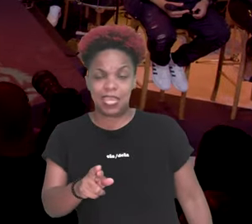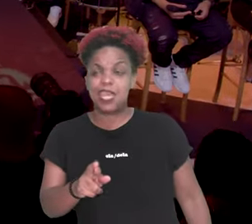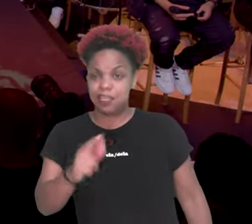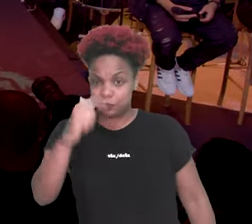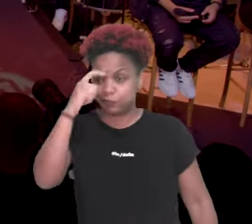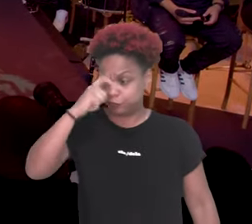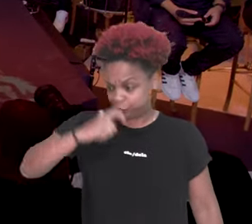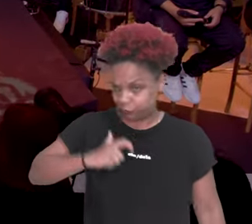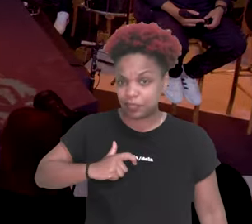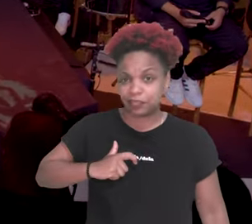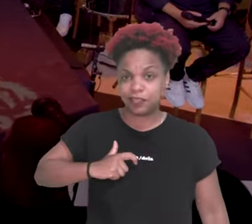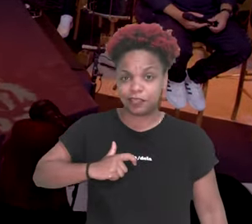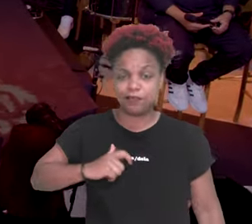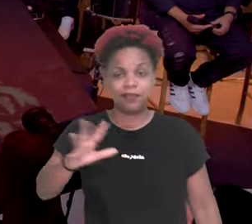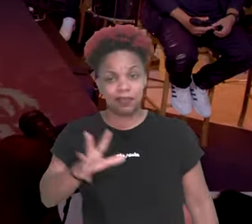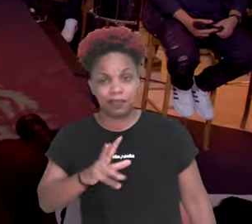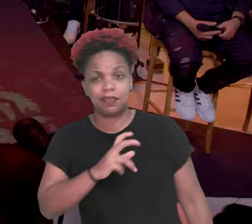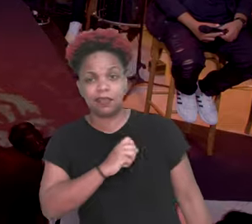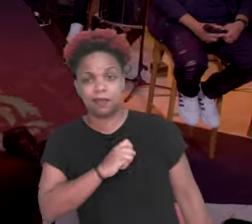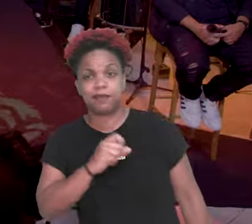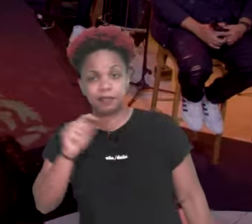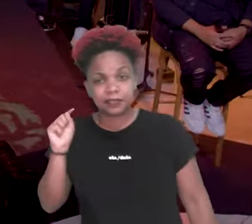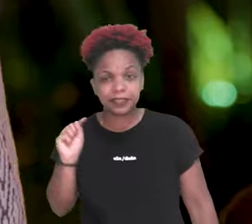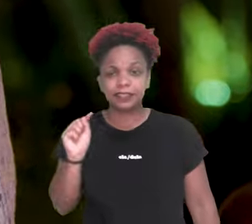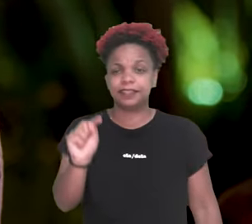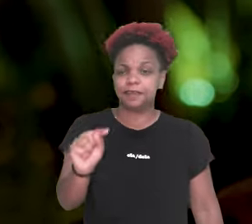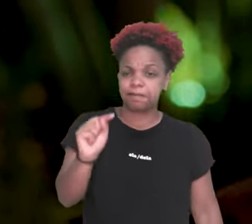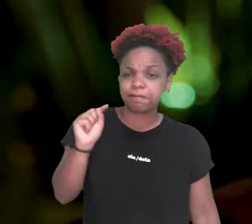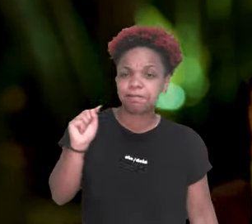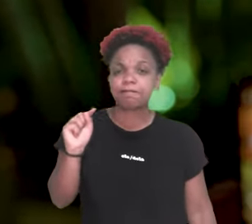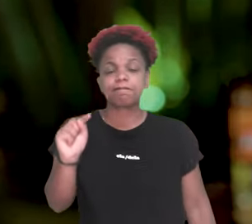Sou eu quem amo você.